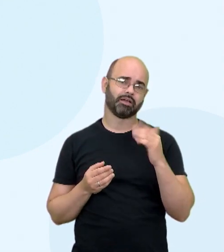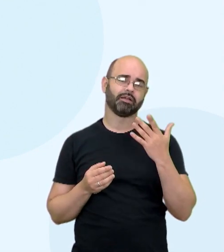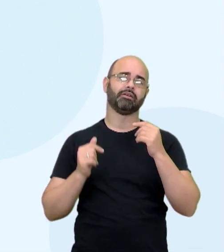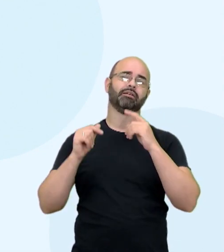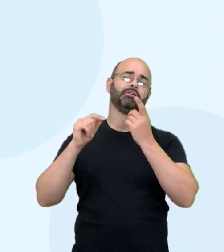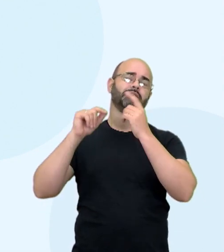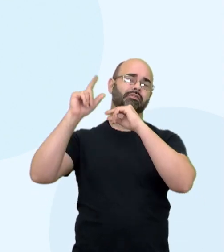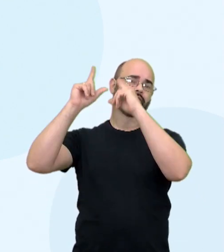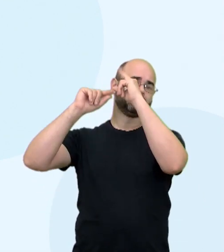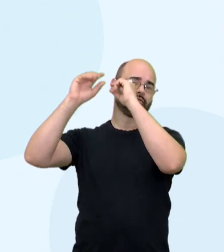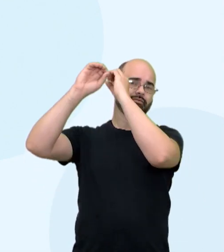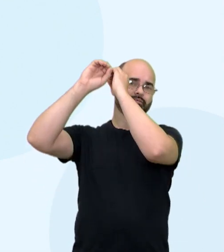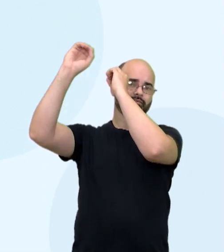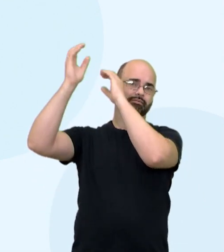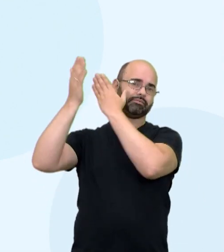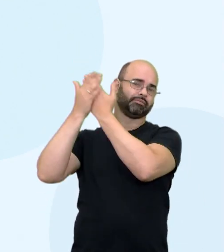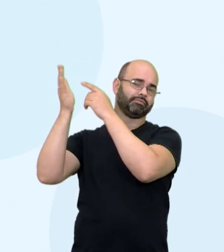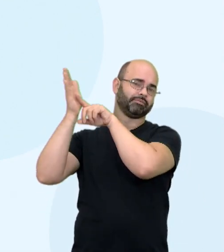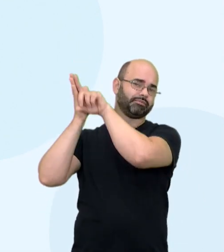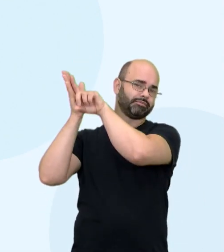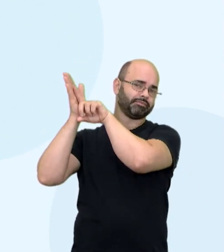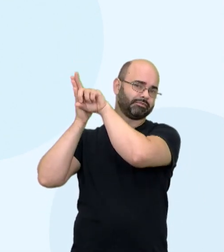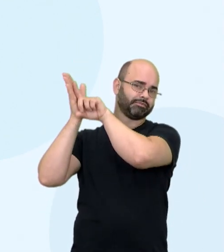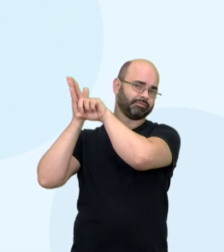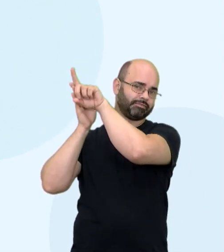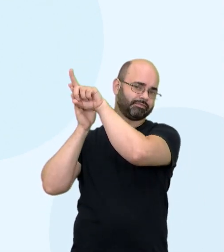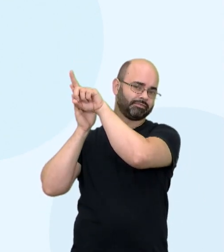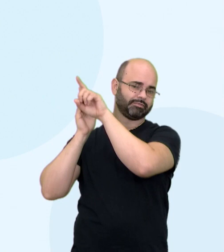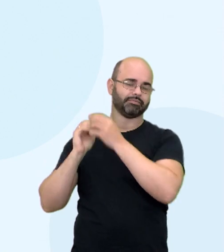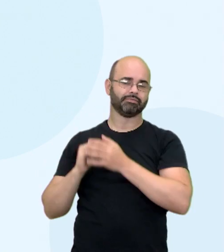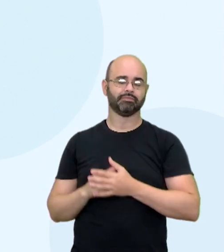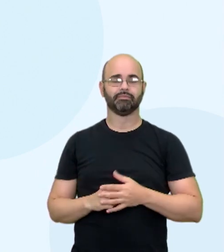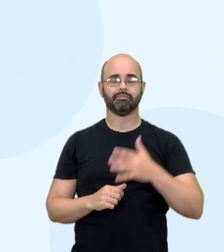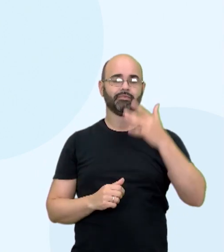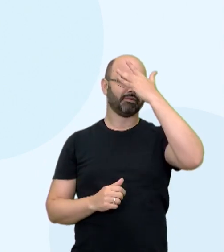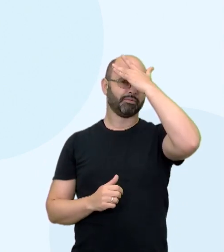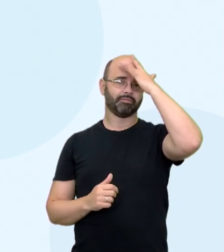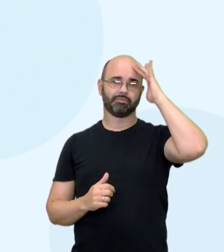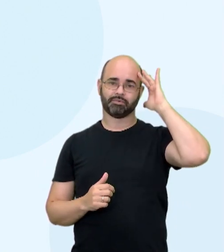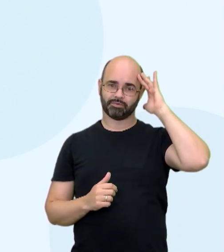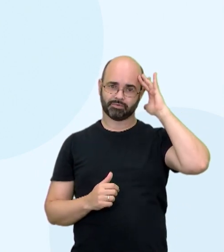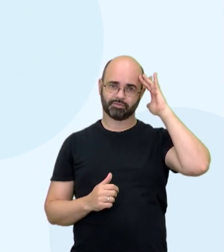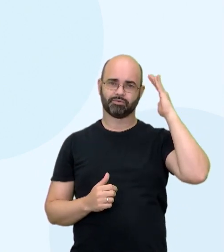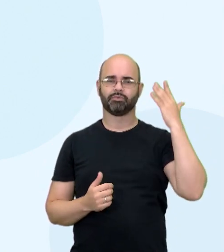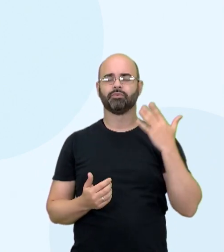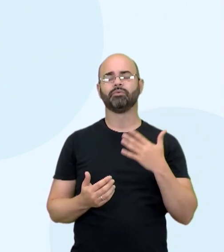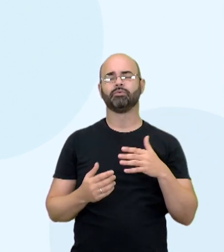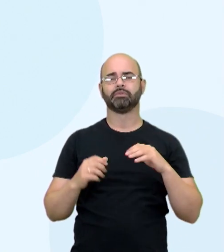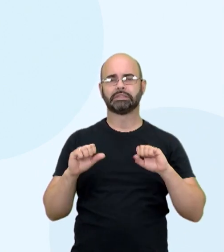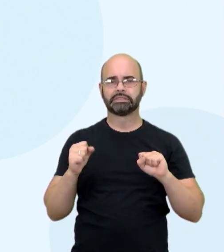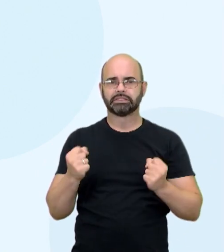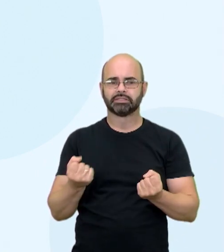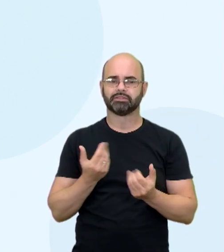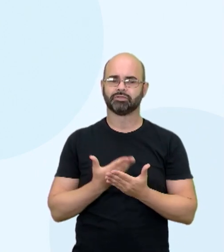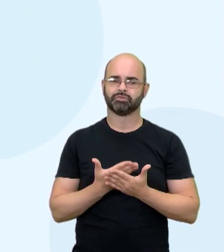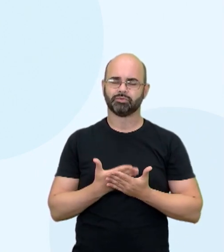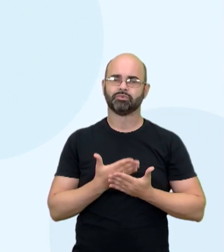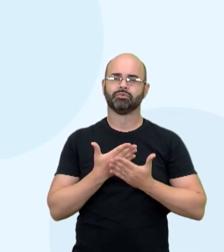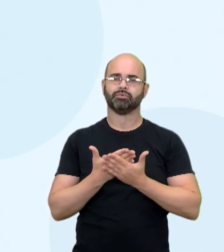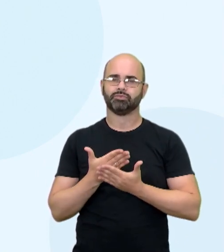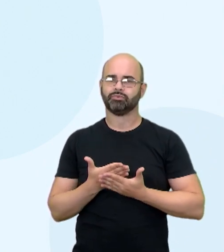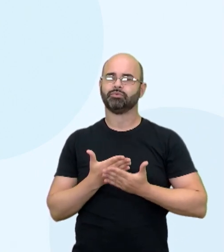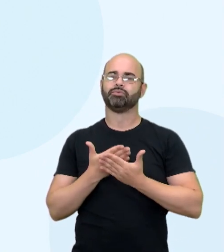astronomia também, nesse período, e quantas pessoas não se dedicavam e com que intensidade se dedicavam a se